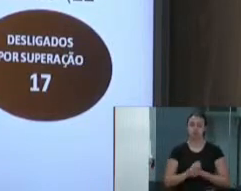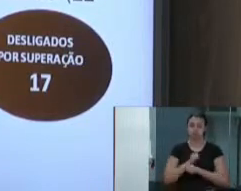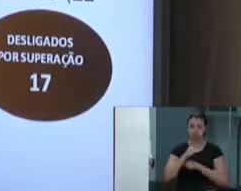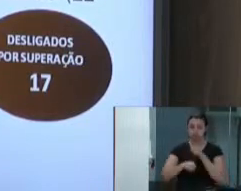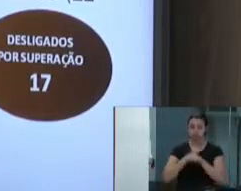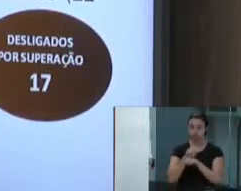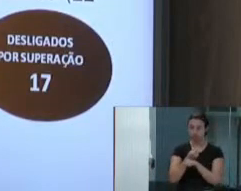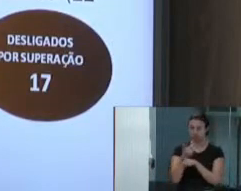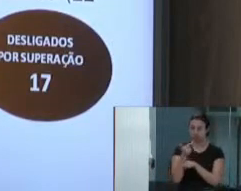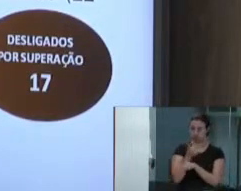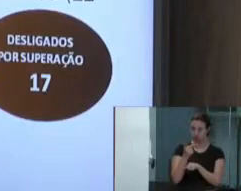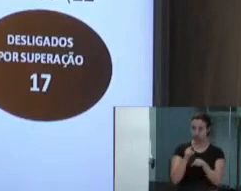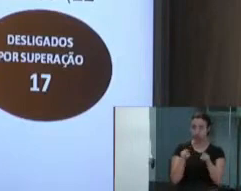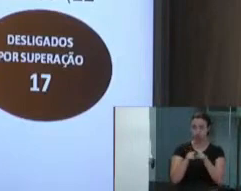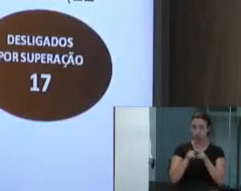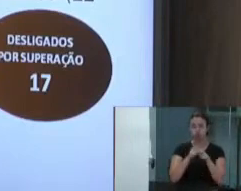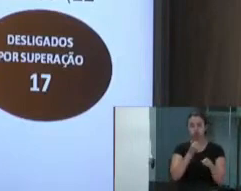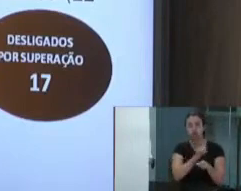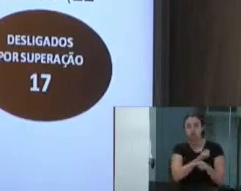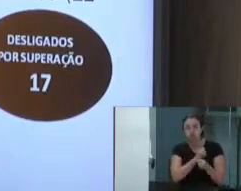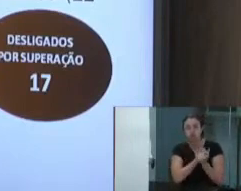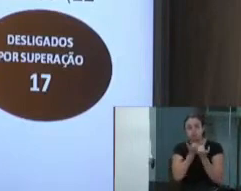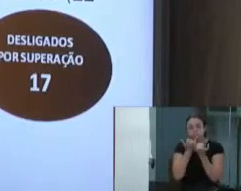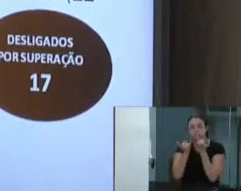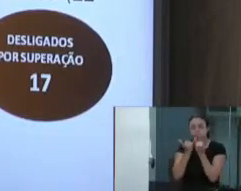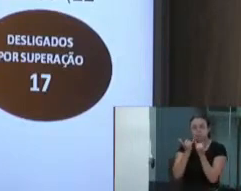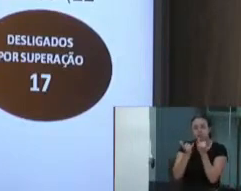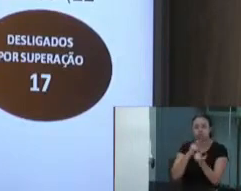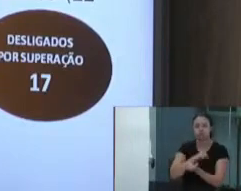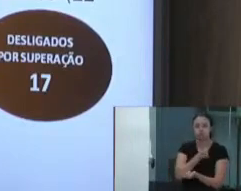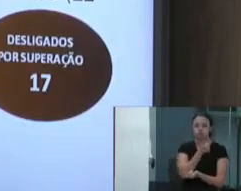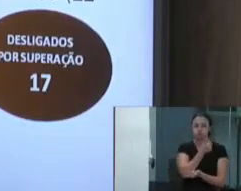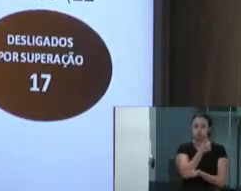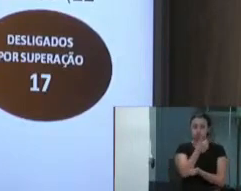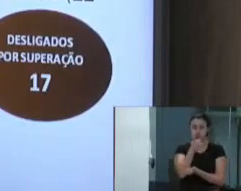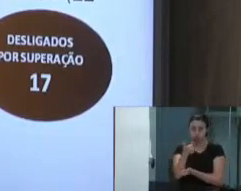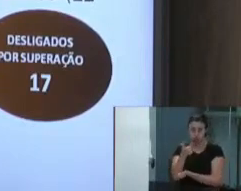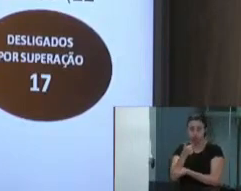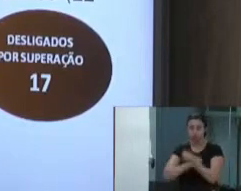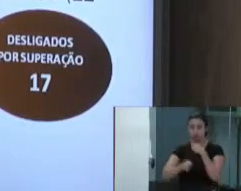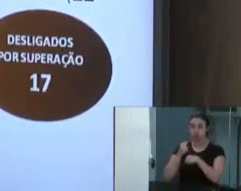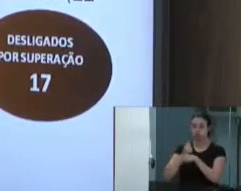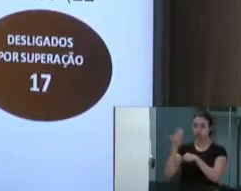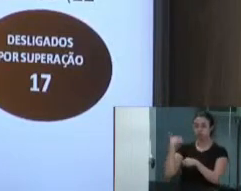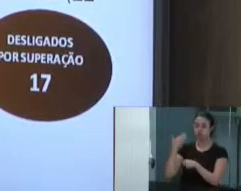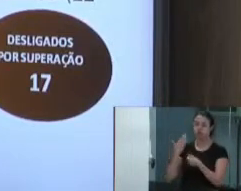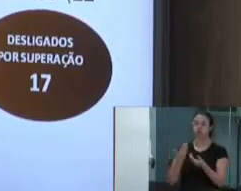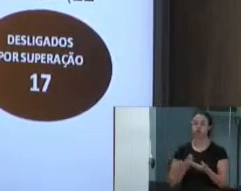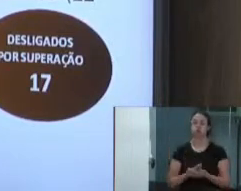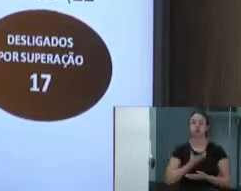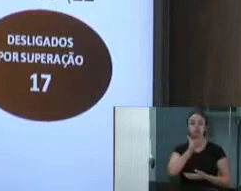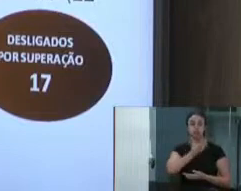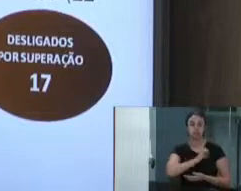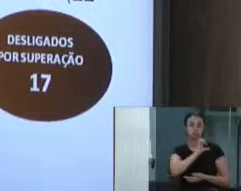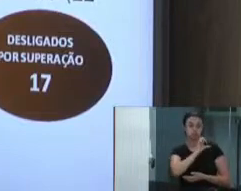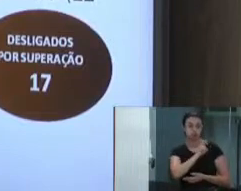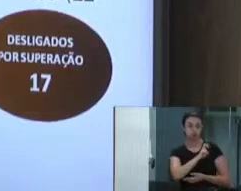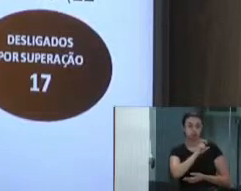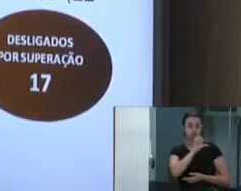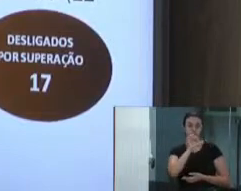2022, né, os números também eles estão bem próximos. A gente teve 111 ao longo do ano passado, encerramos dezembro com